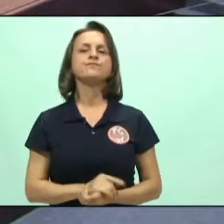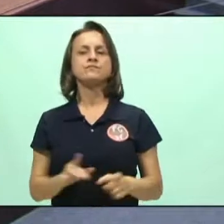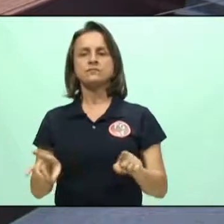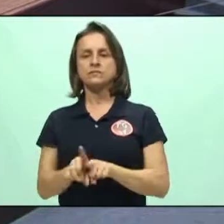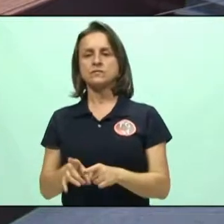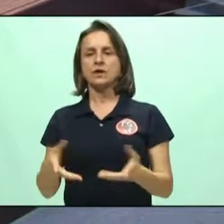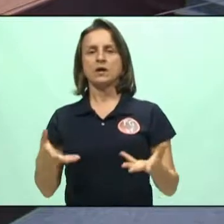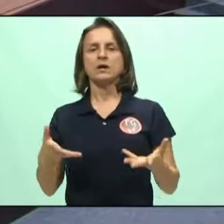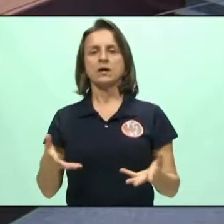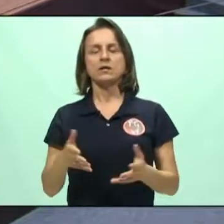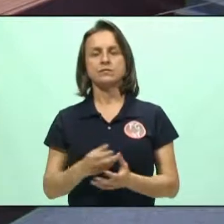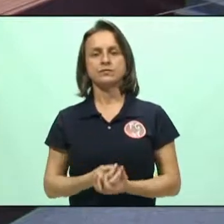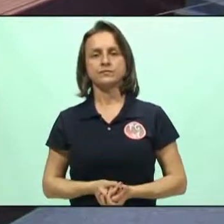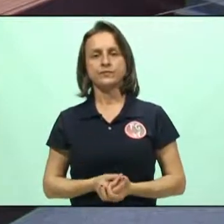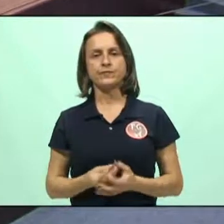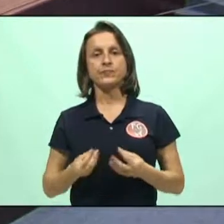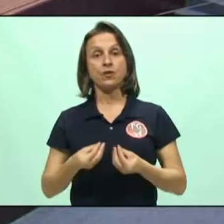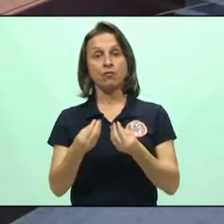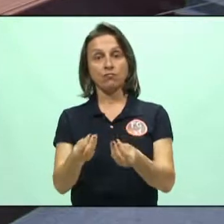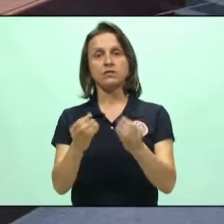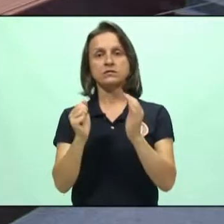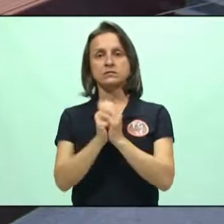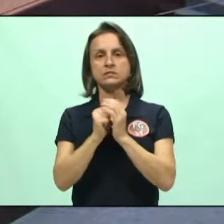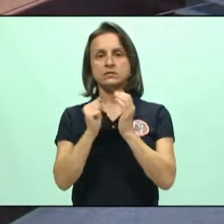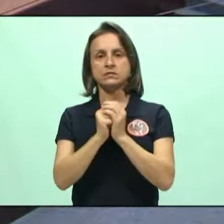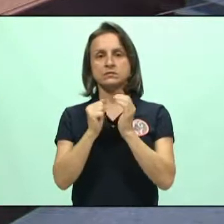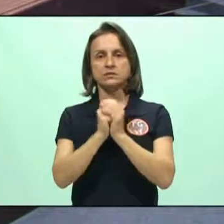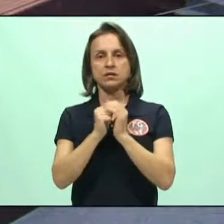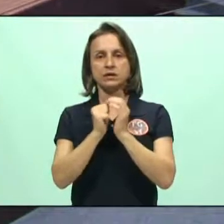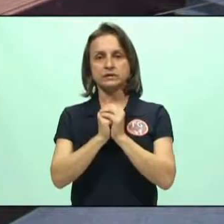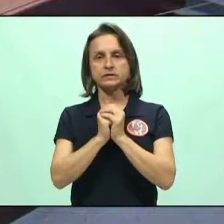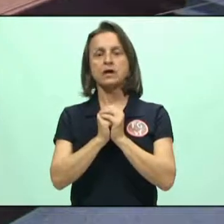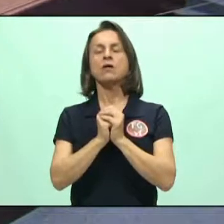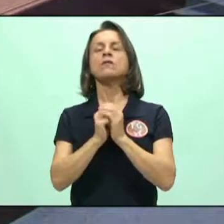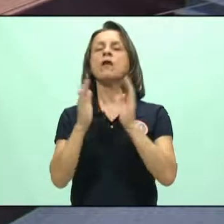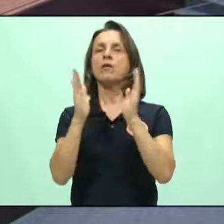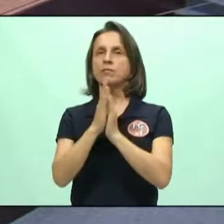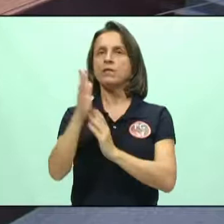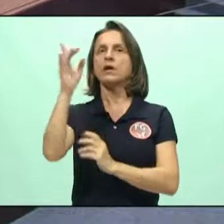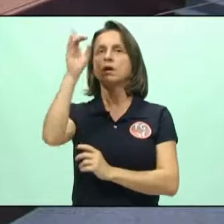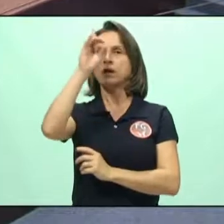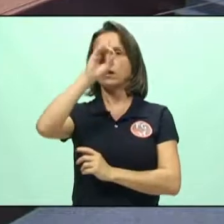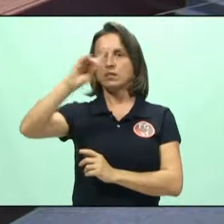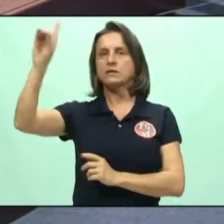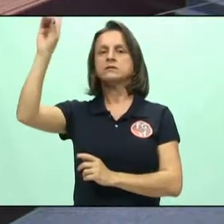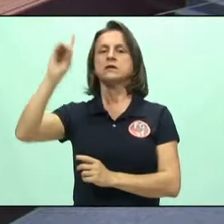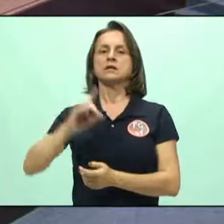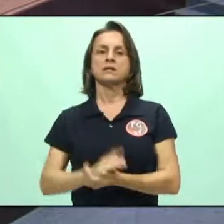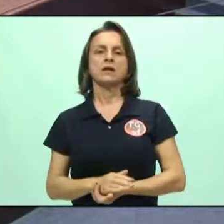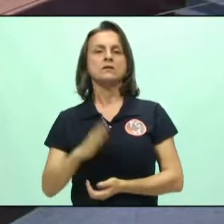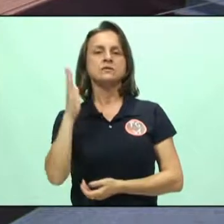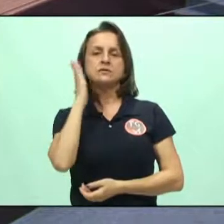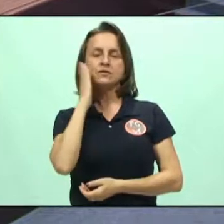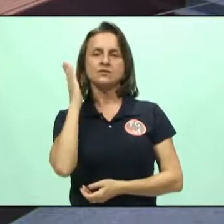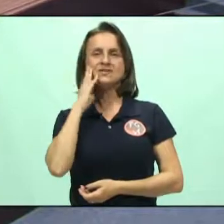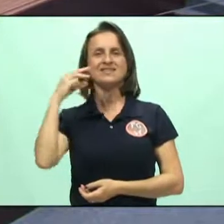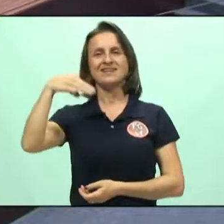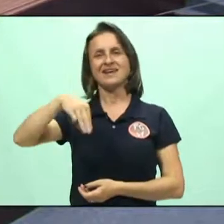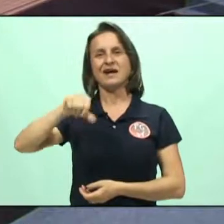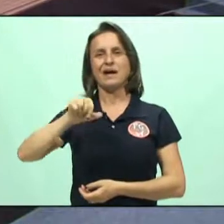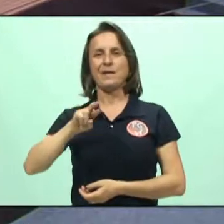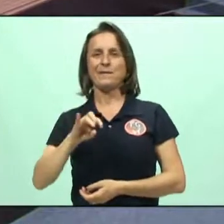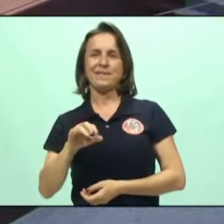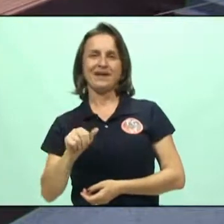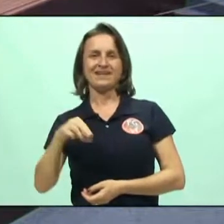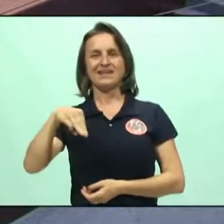oferecer Sim essa oração com sabemente para agradecer a Deus mesmo e tenho certeza que a Maria Marcelo está bem